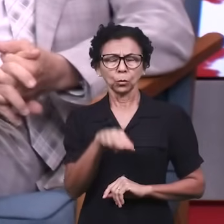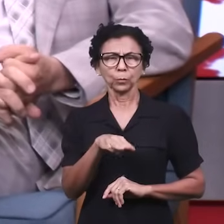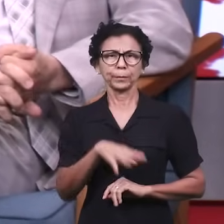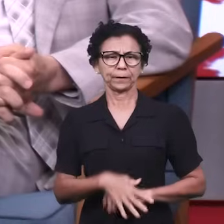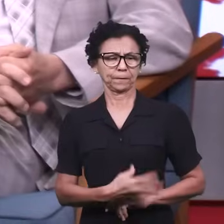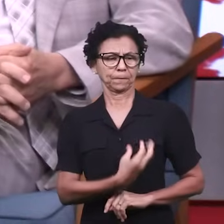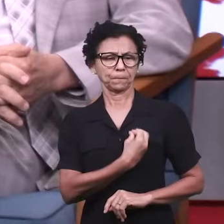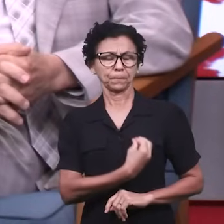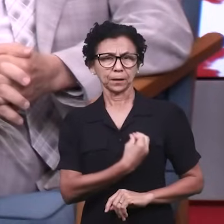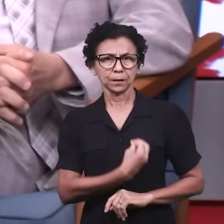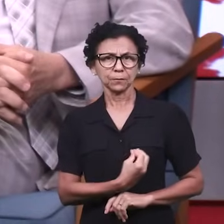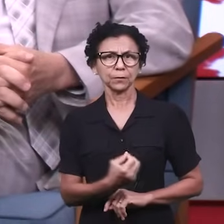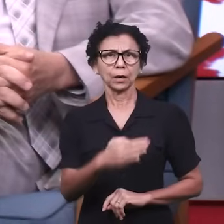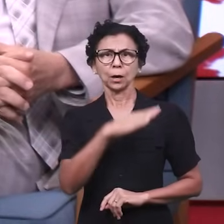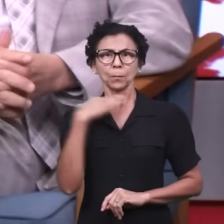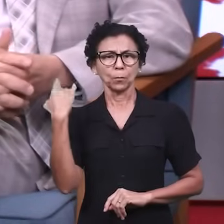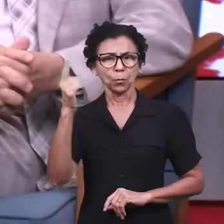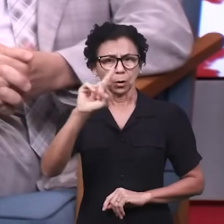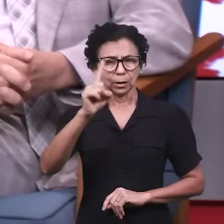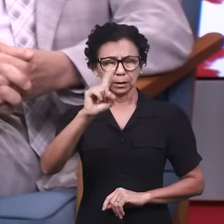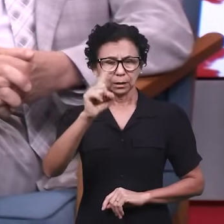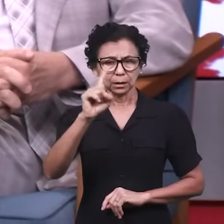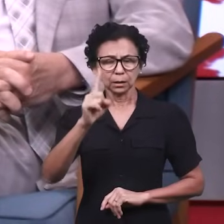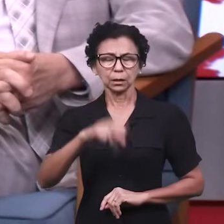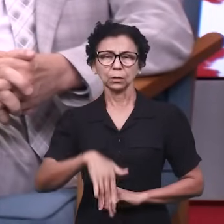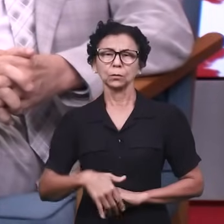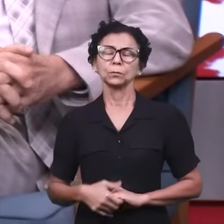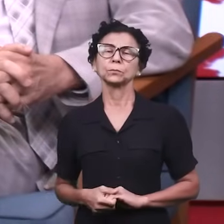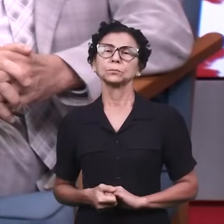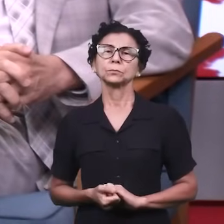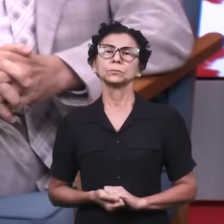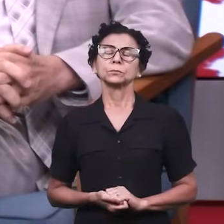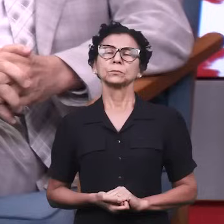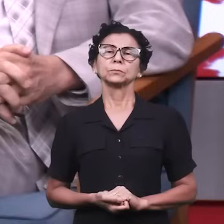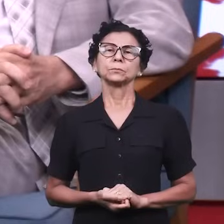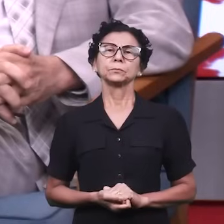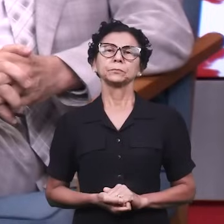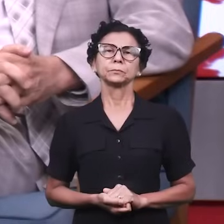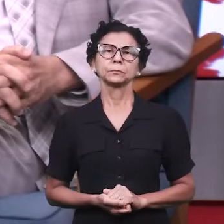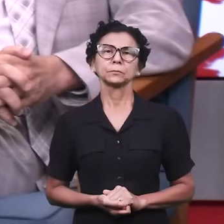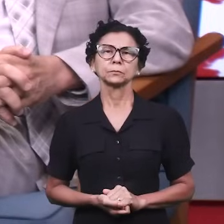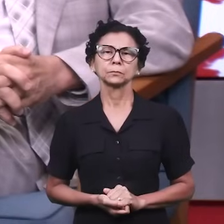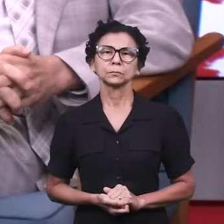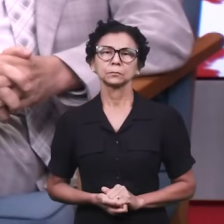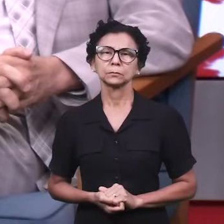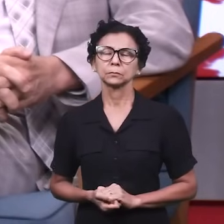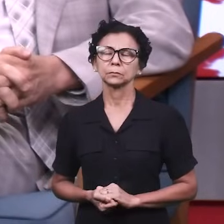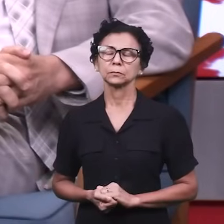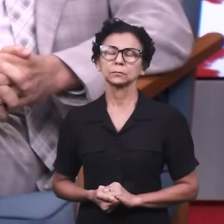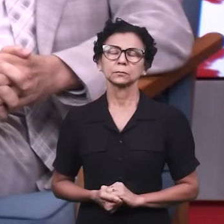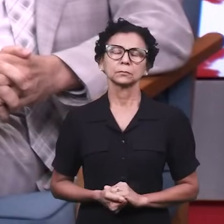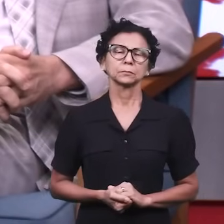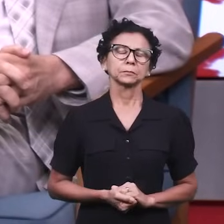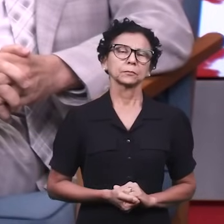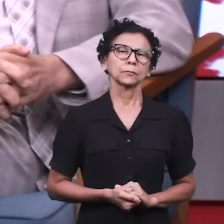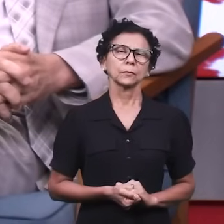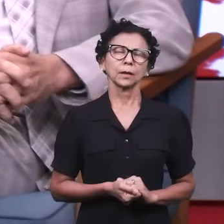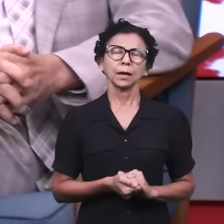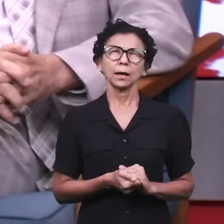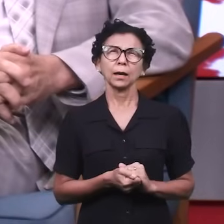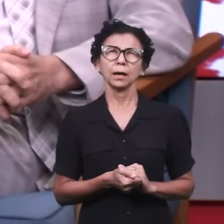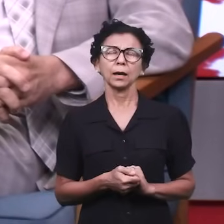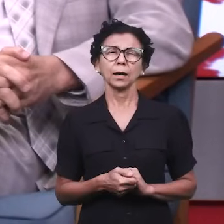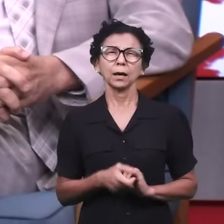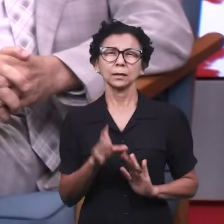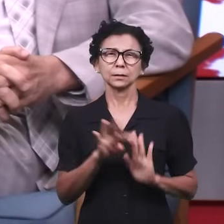da bênção, não é a bênção de Jacó, mas a bênção de Moisés para as tribos. Lá em Deuteronômio,